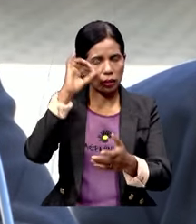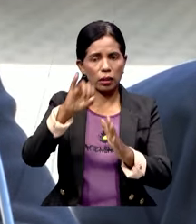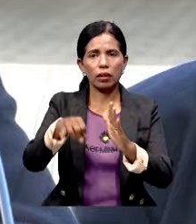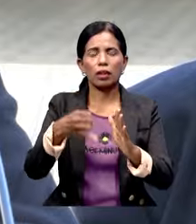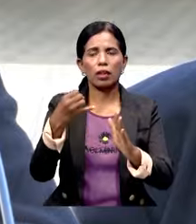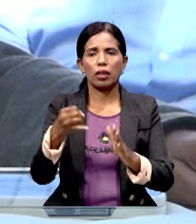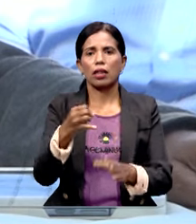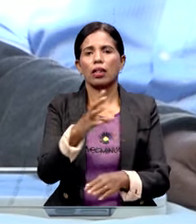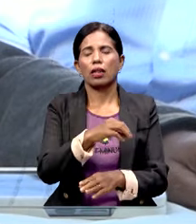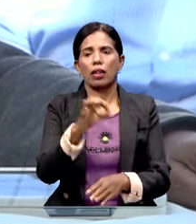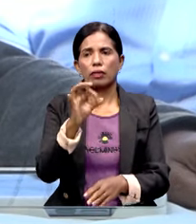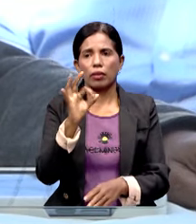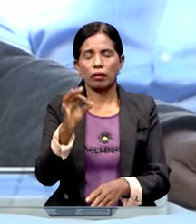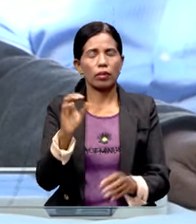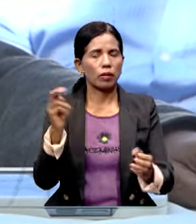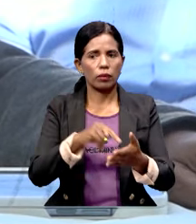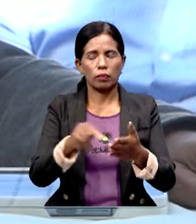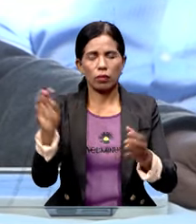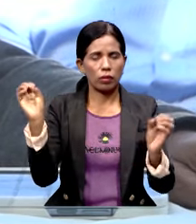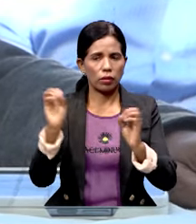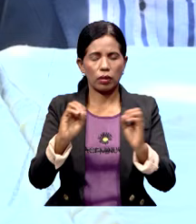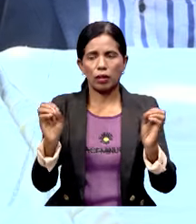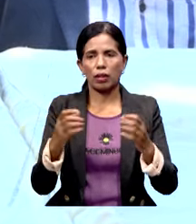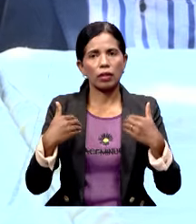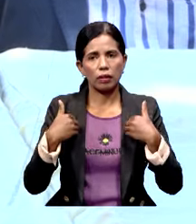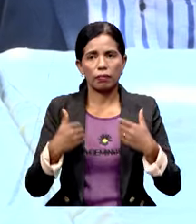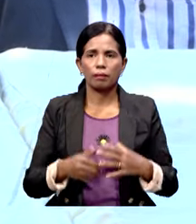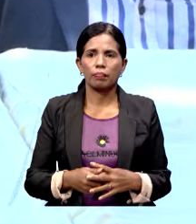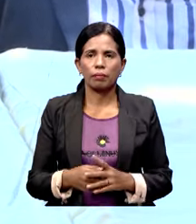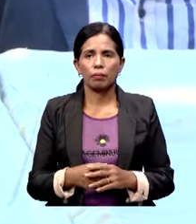FFTL, mas ben número lá ativo. Bem-vinda Ximenes, aderito Ximenes, Ziemen.